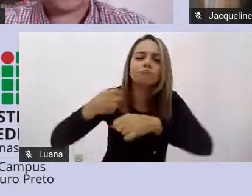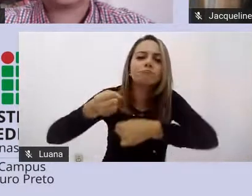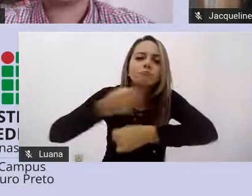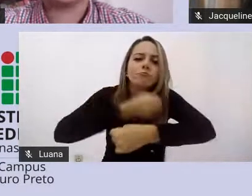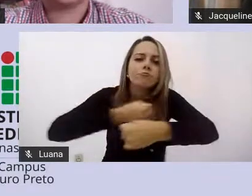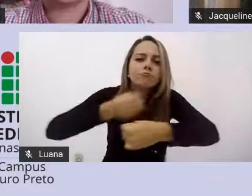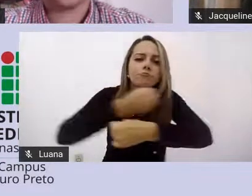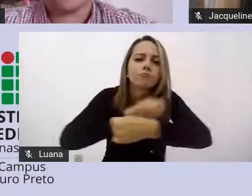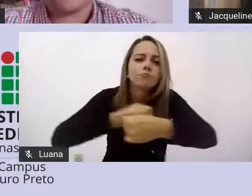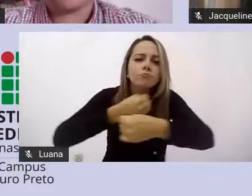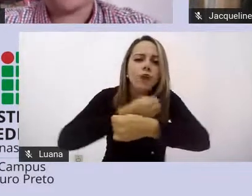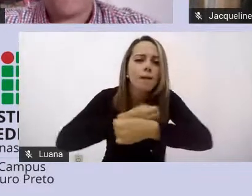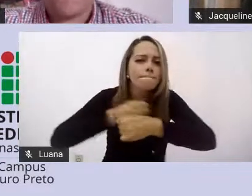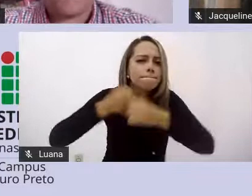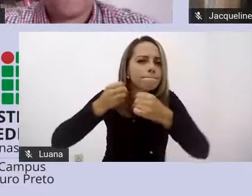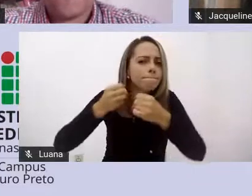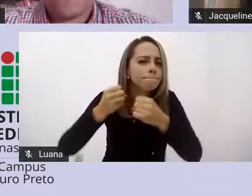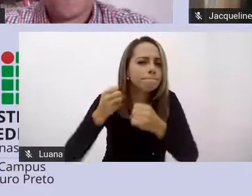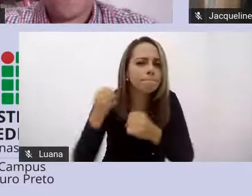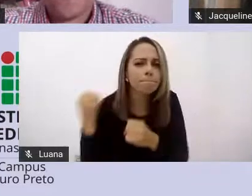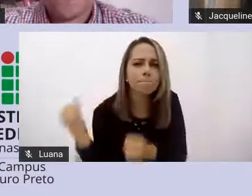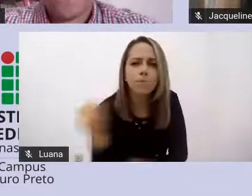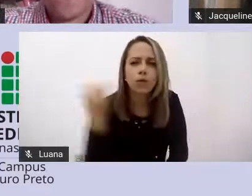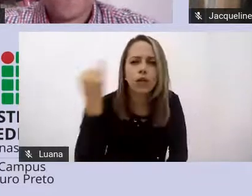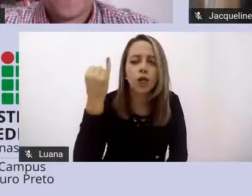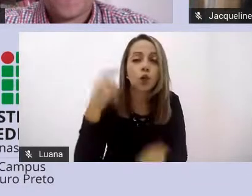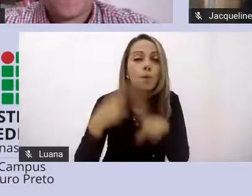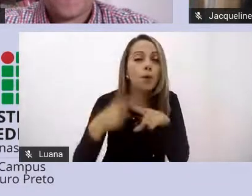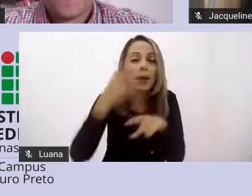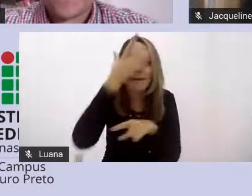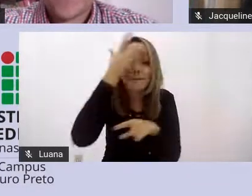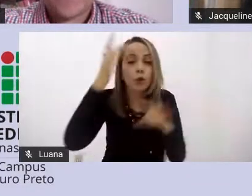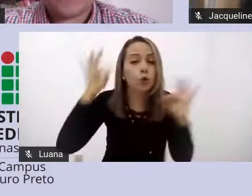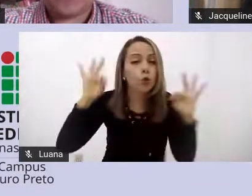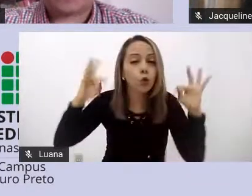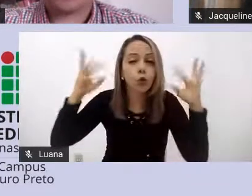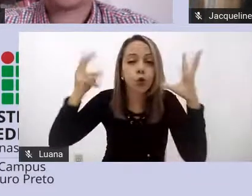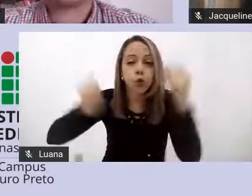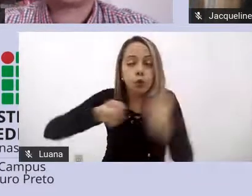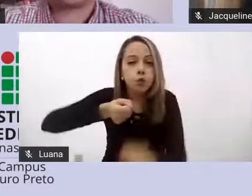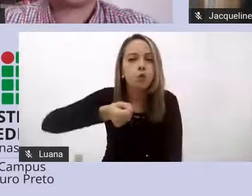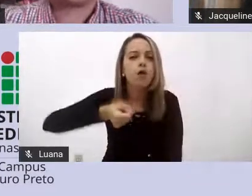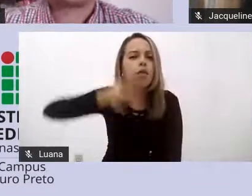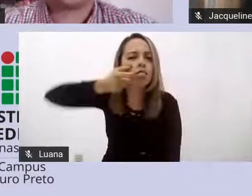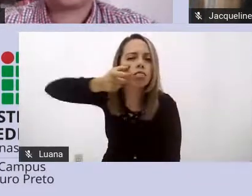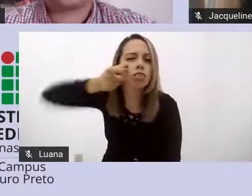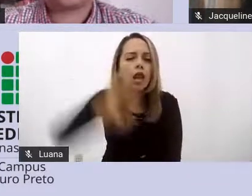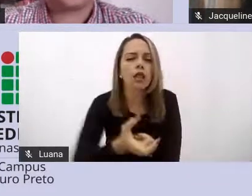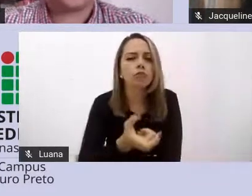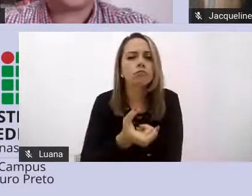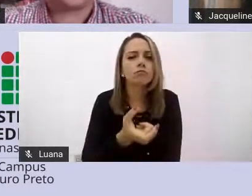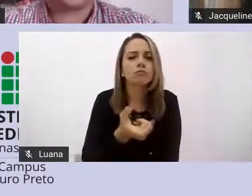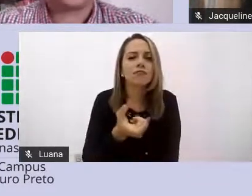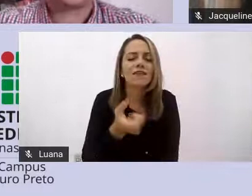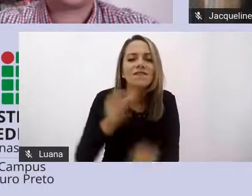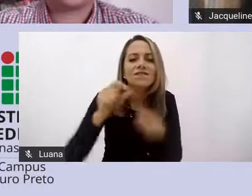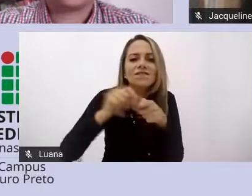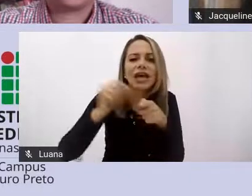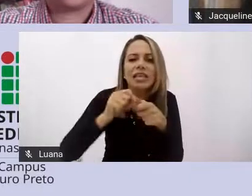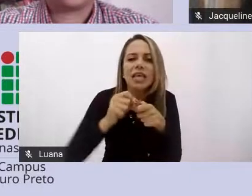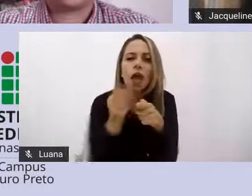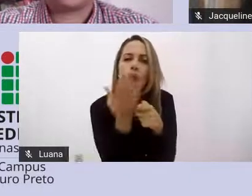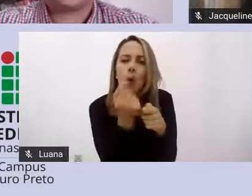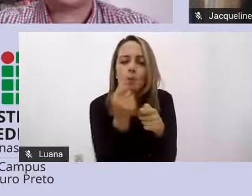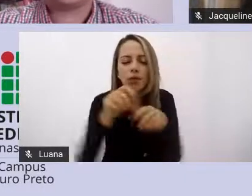do interesse de todos pela culinária, está todo mundo na pandemia fazendo pão em casa, deixando a barba crescer, fazer pão com